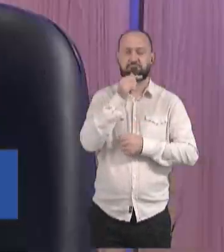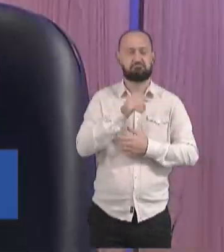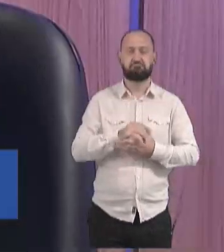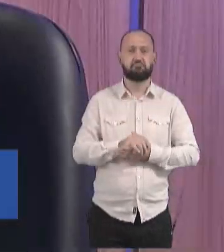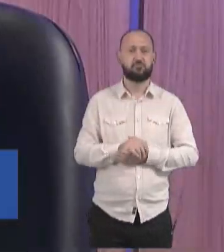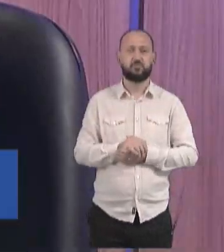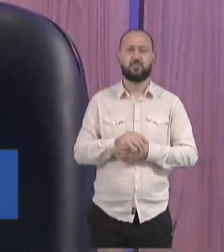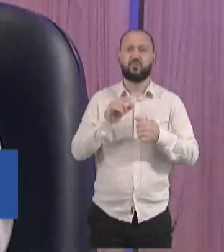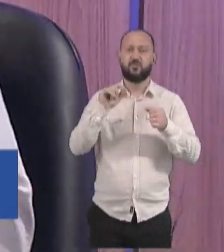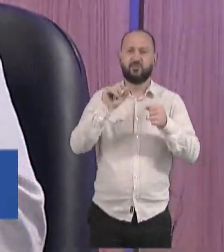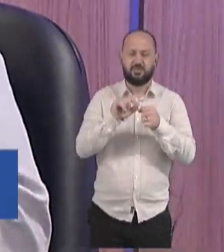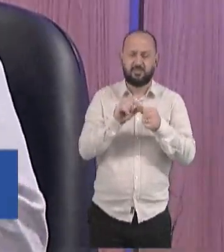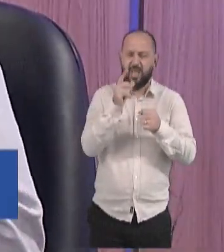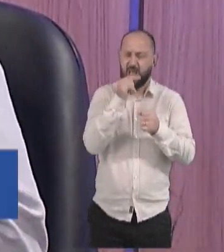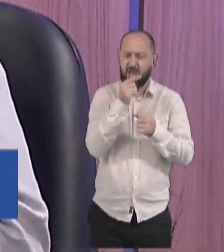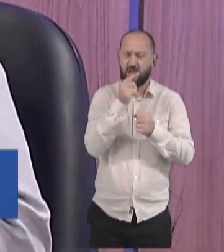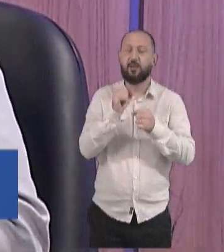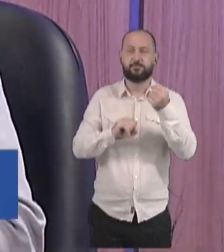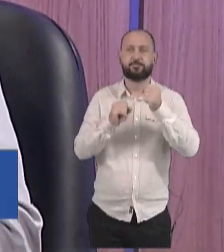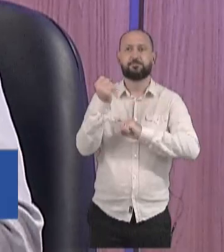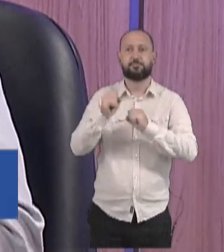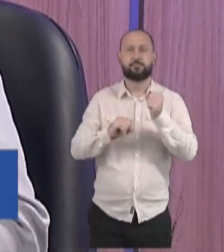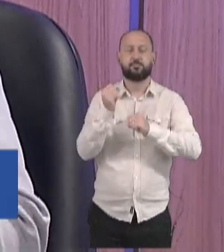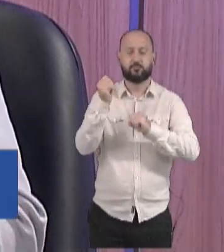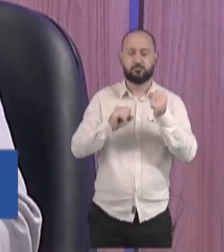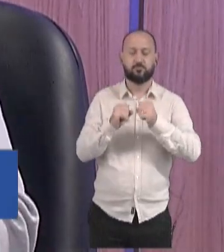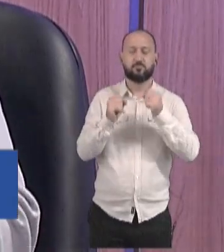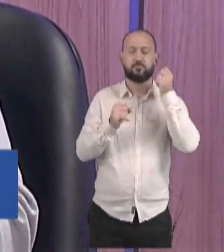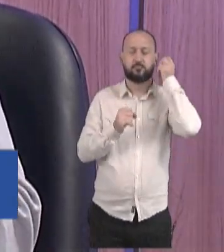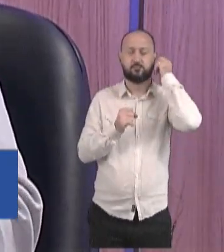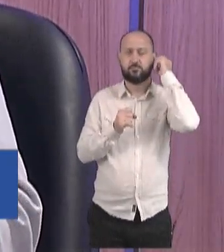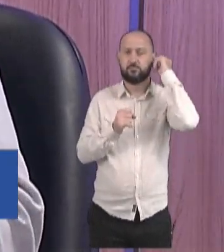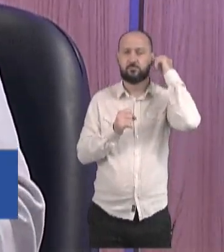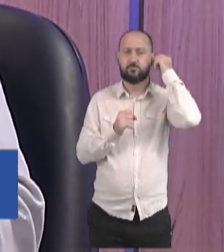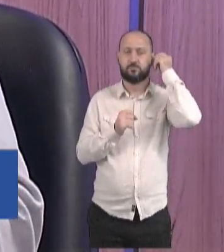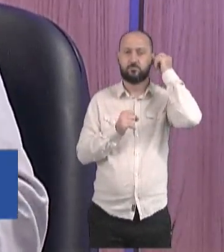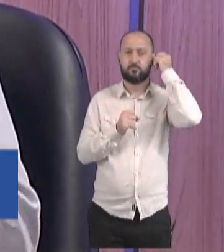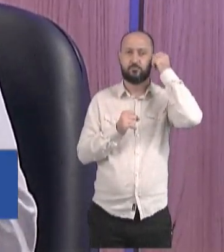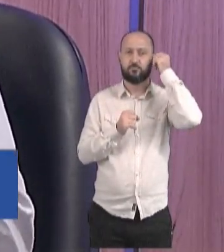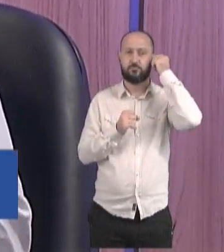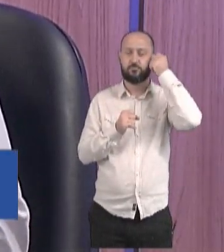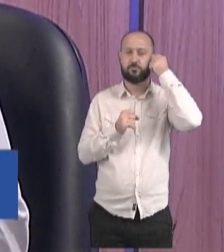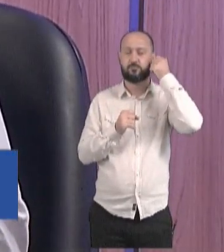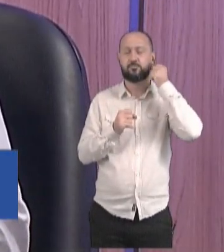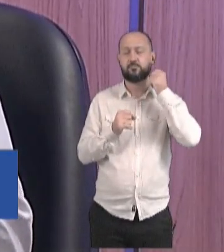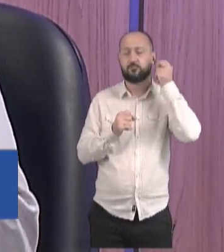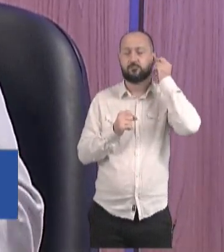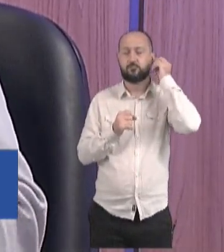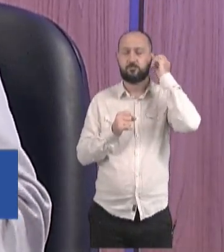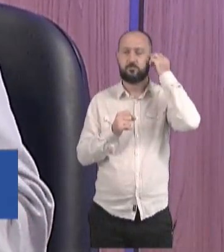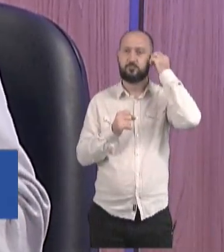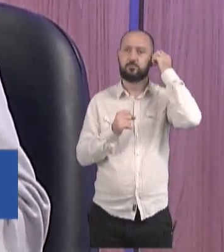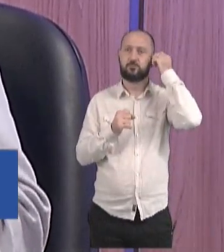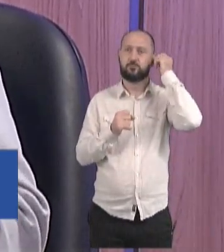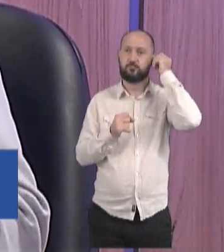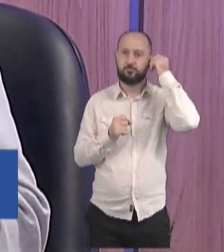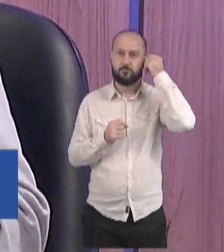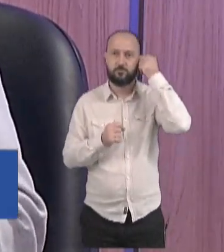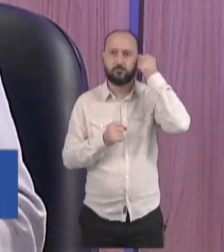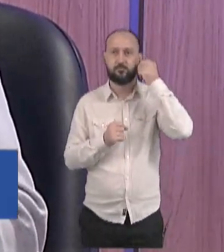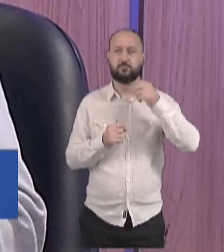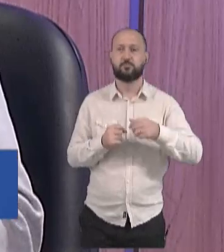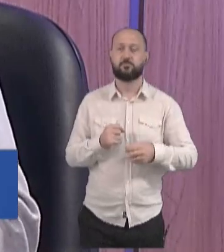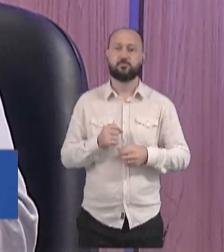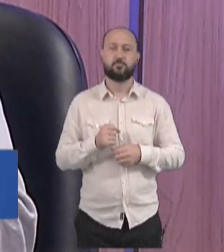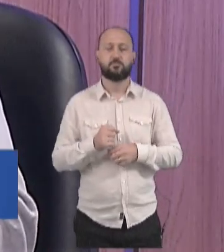né? Produzir água, fabricar água, como que é isso, né? Mas não, o seminário lá em 2023, ele trouxe justamente a